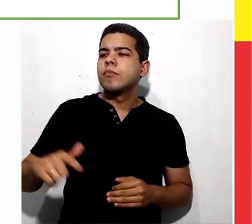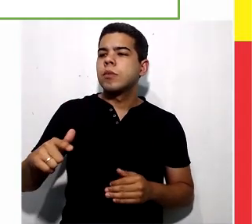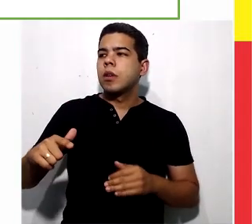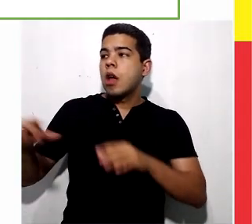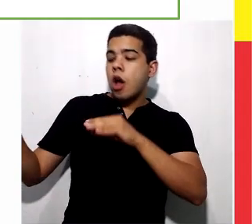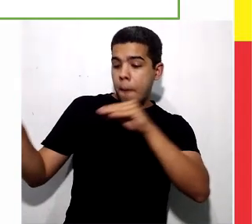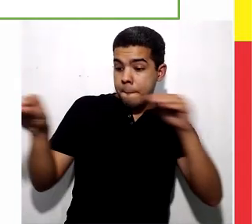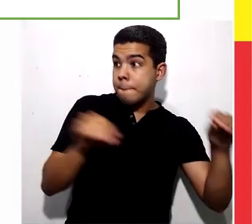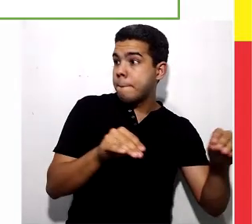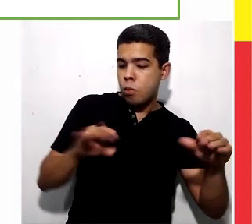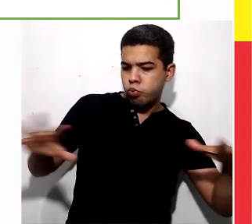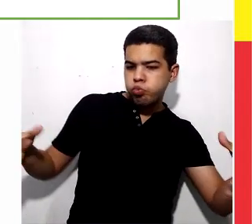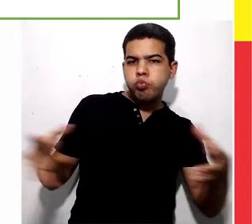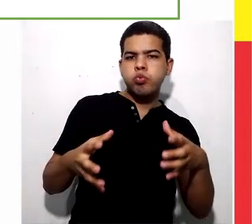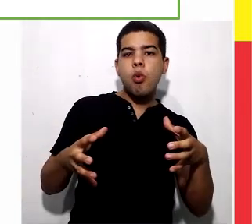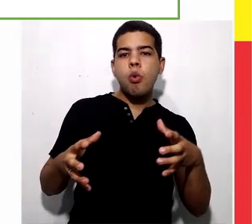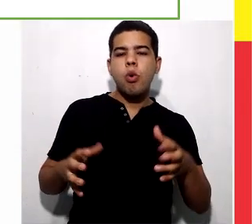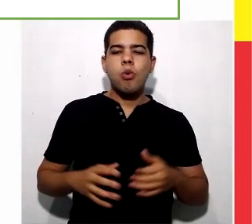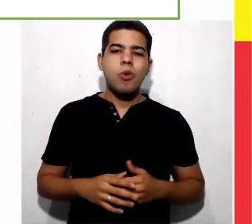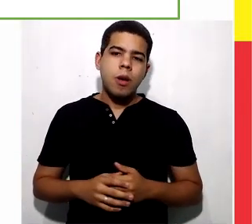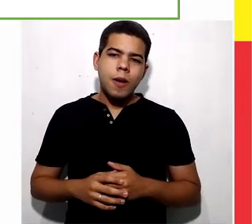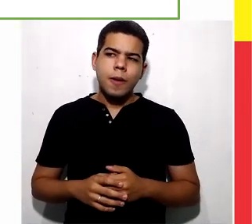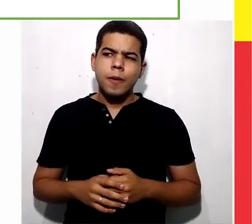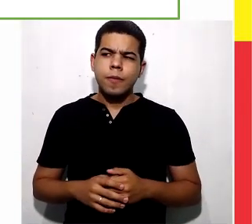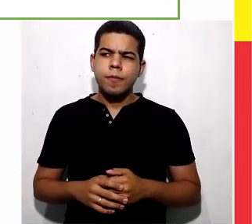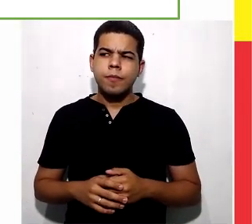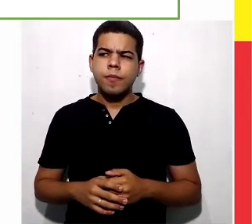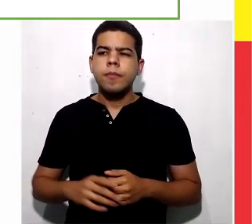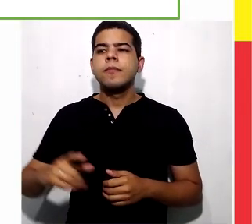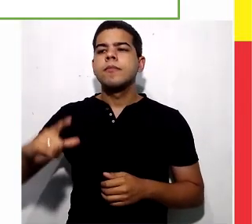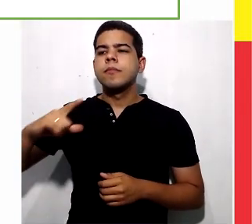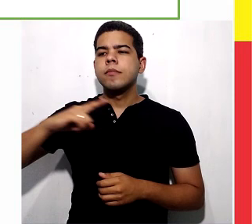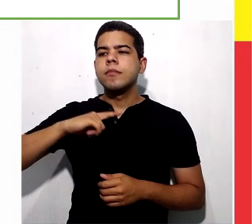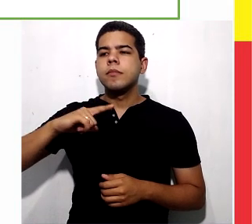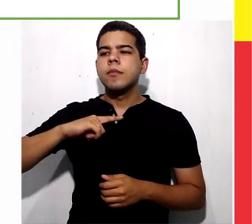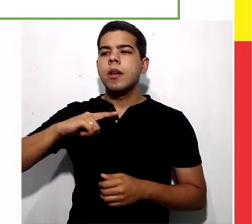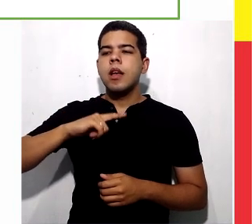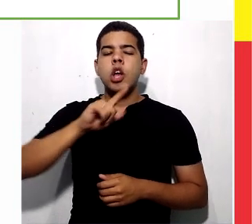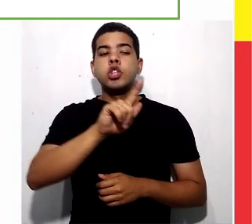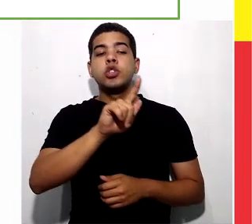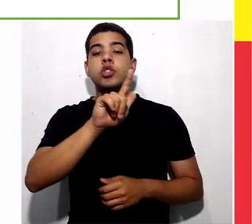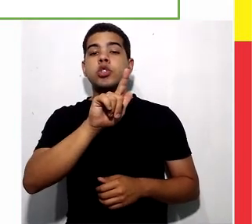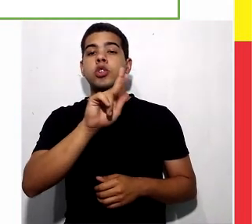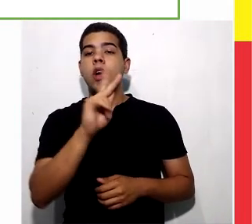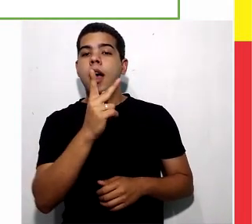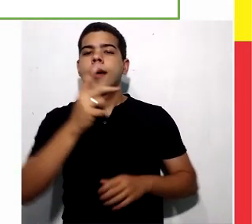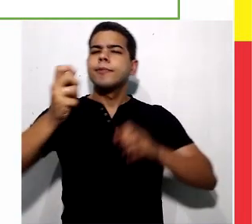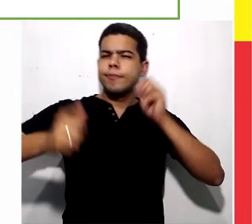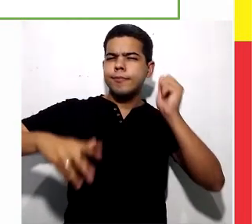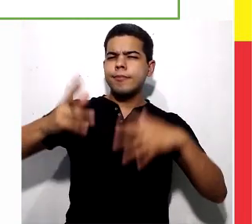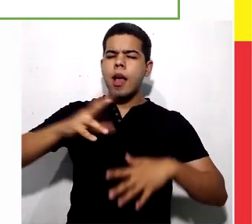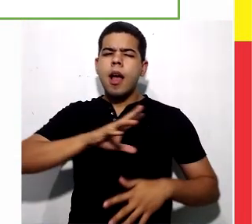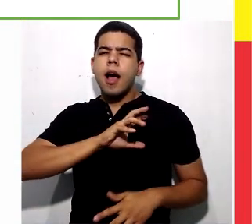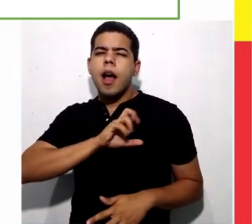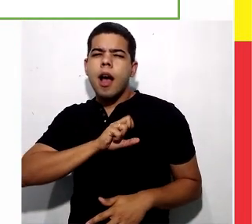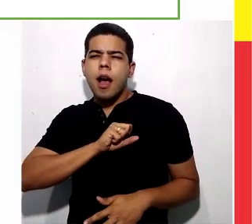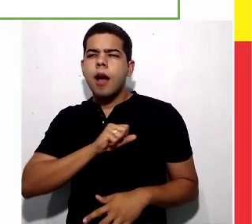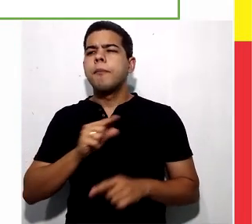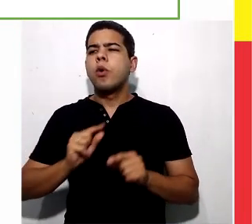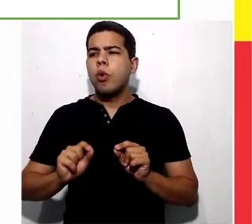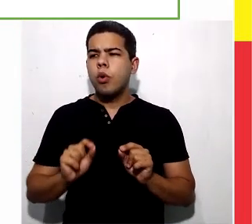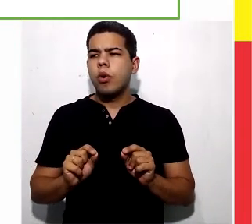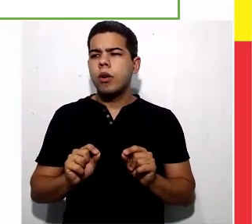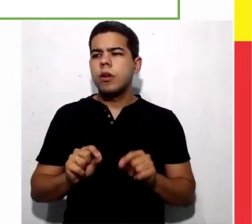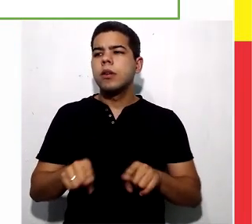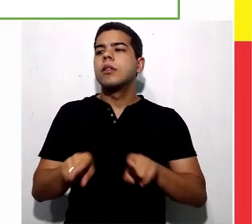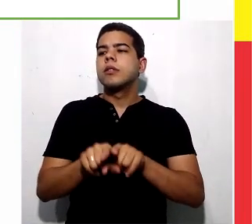Estrangeira, 1964, A Paixão Segundo GH, 1964, e O Mistério do